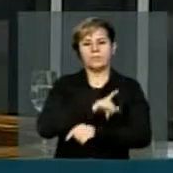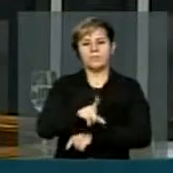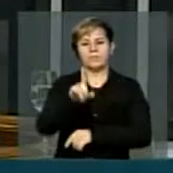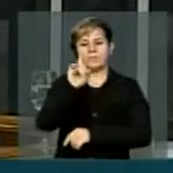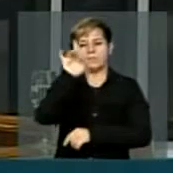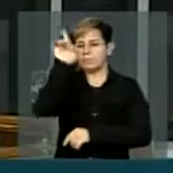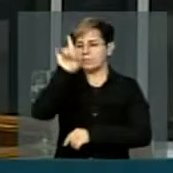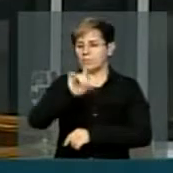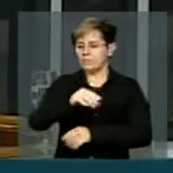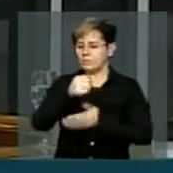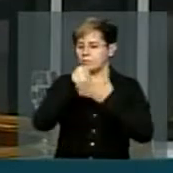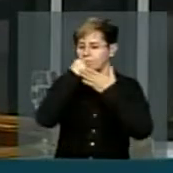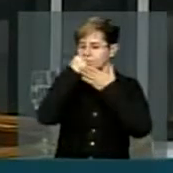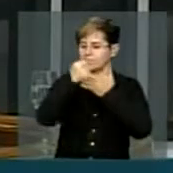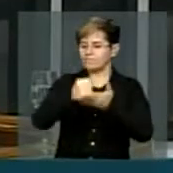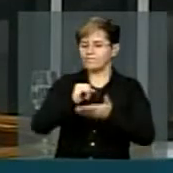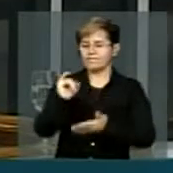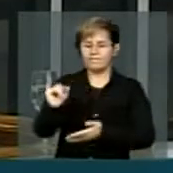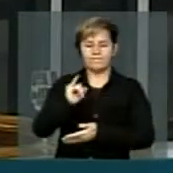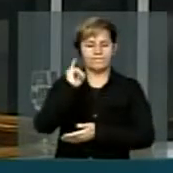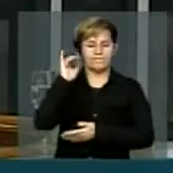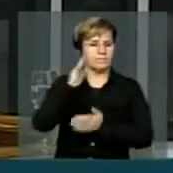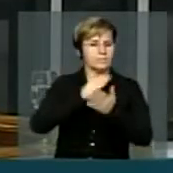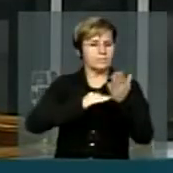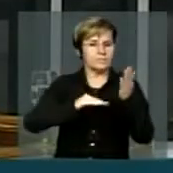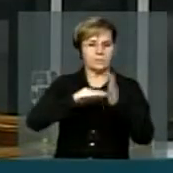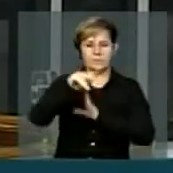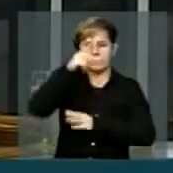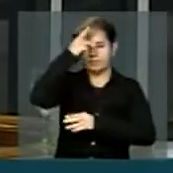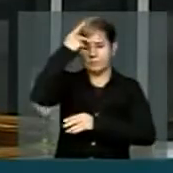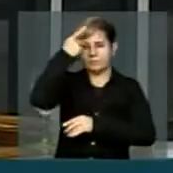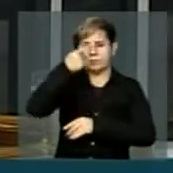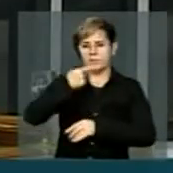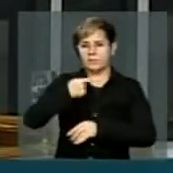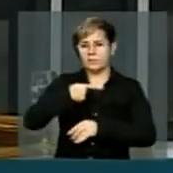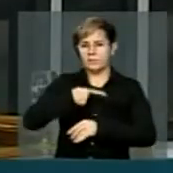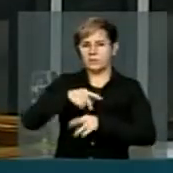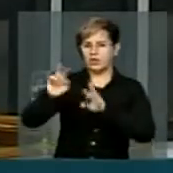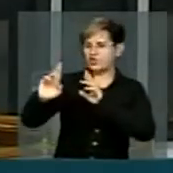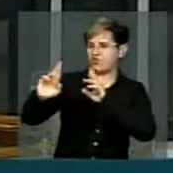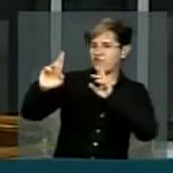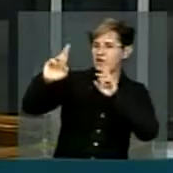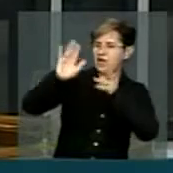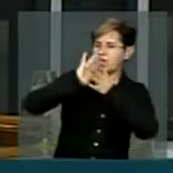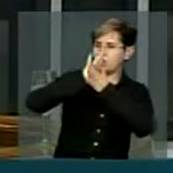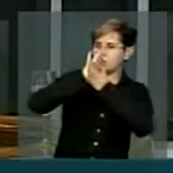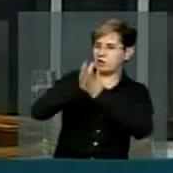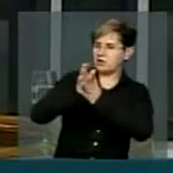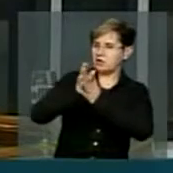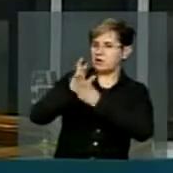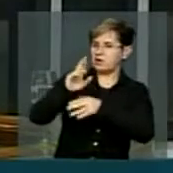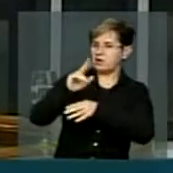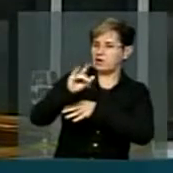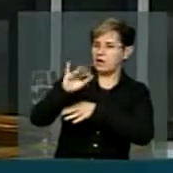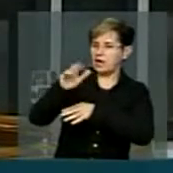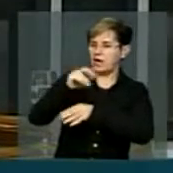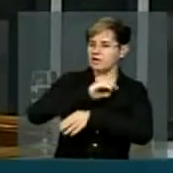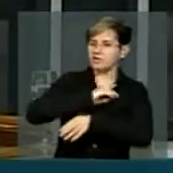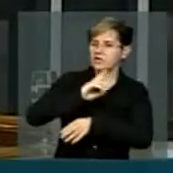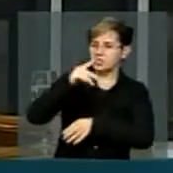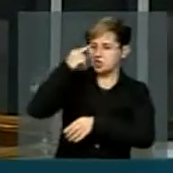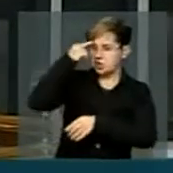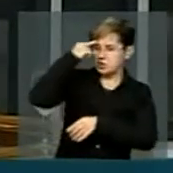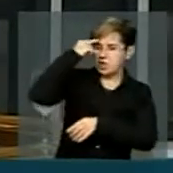direitos fundamentais de todo ser humano, sem distinção de raça, religião,